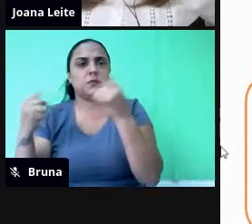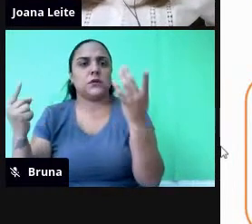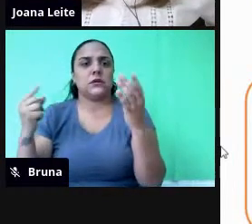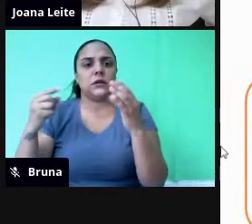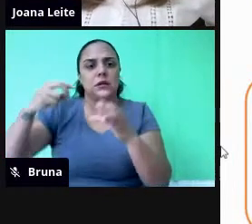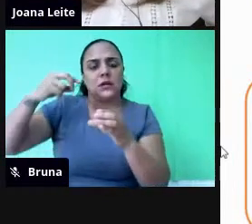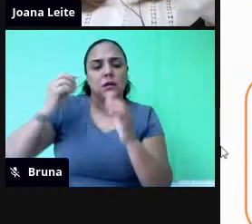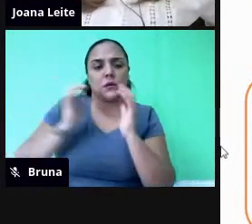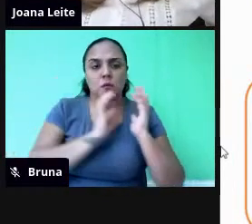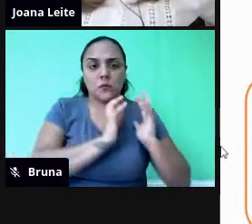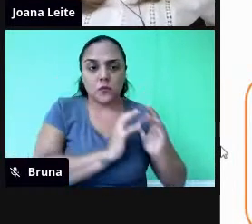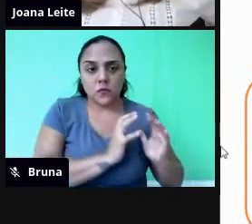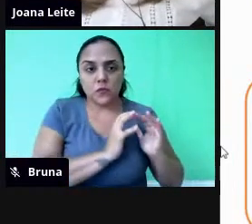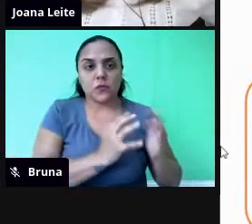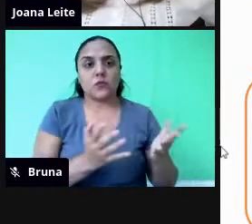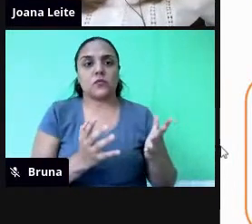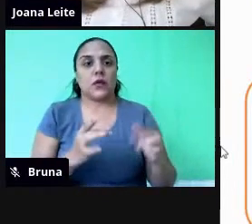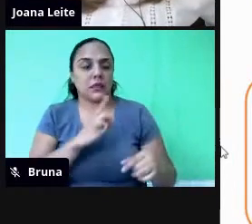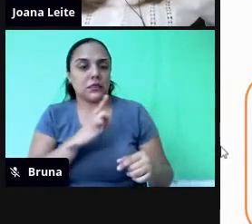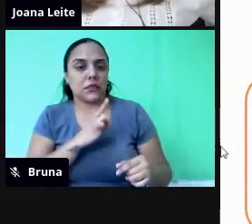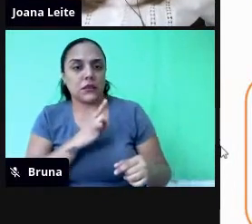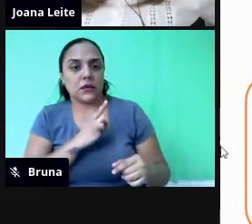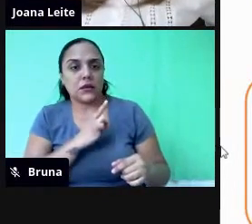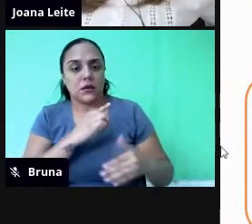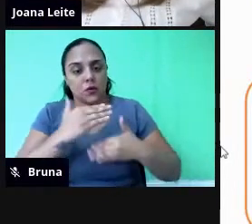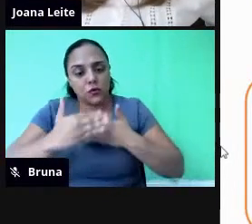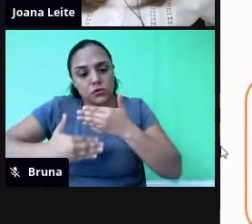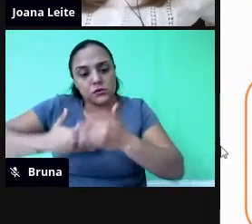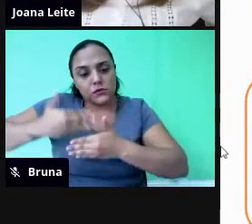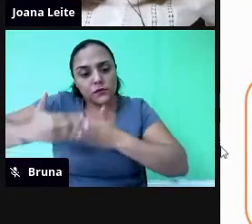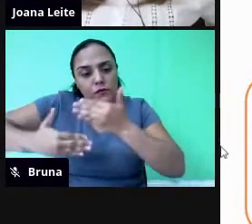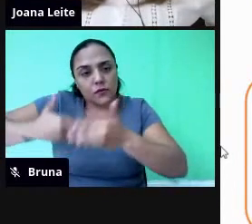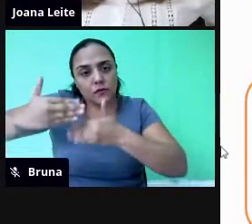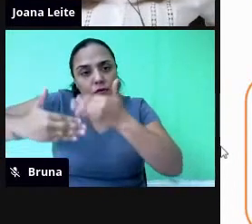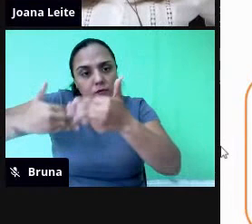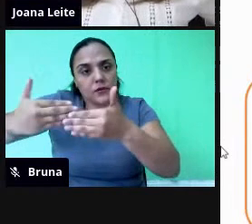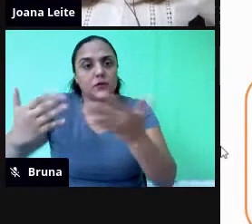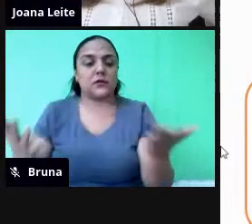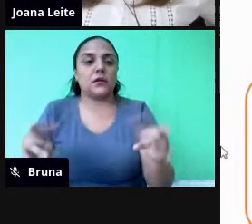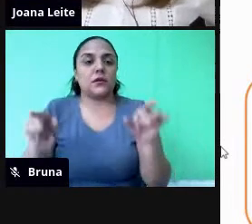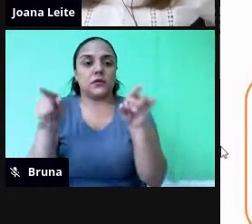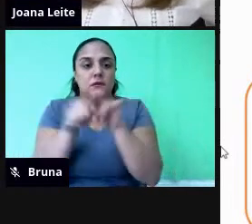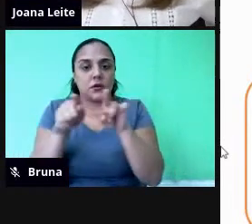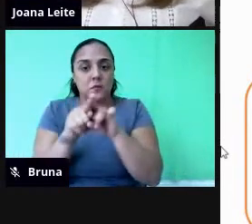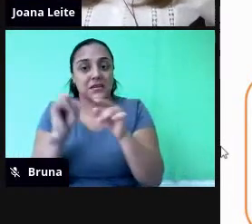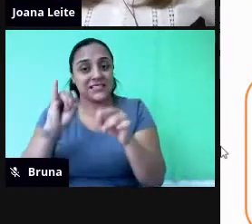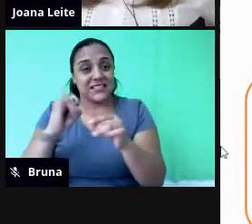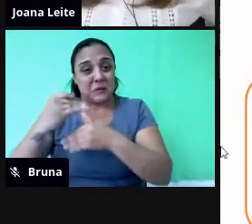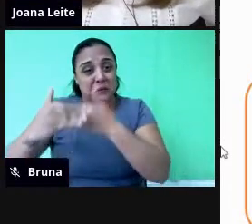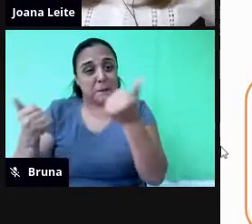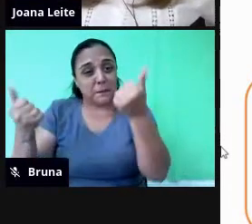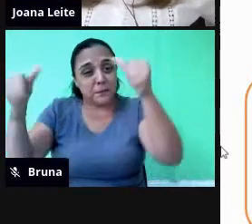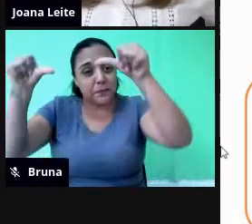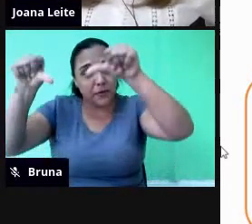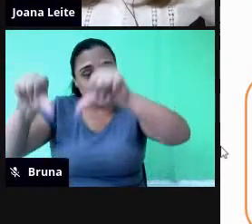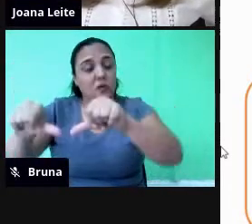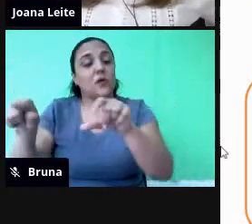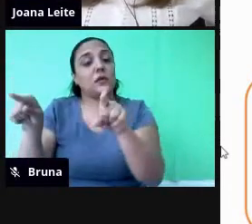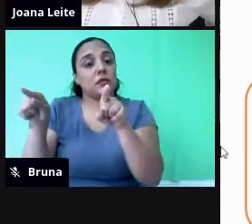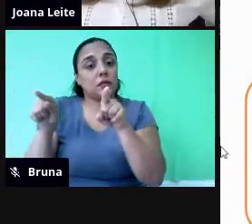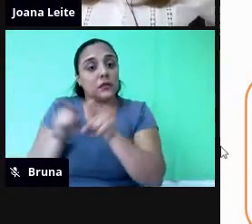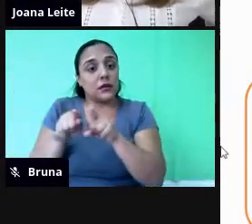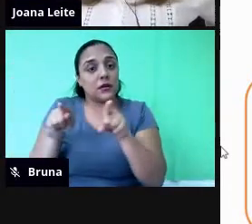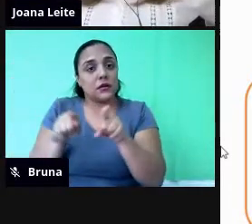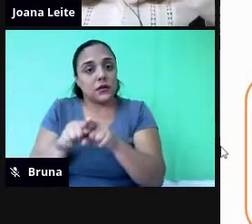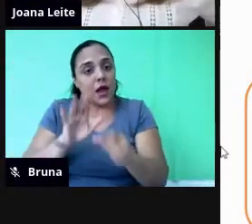aí, tanto no transtorno, no desenvolvimento, no agravamento dos sintomas, como também